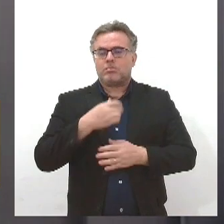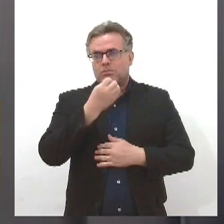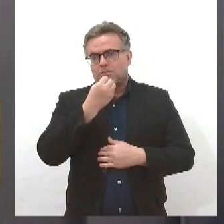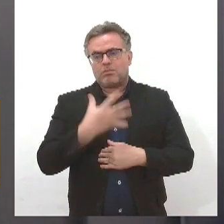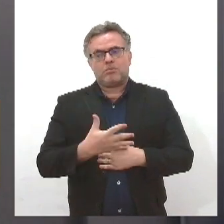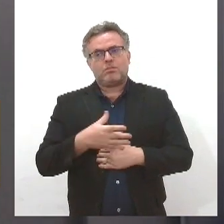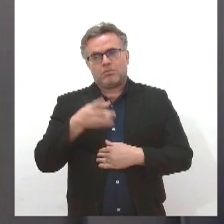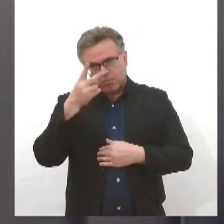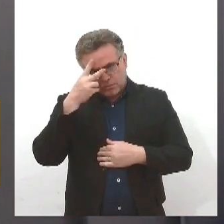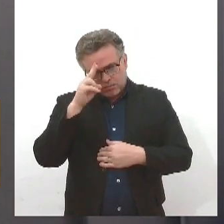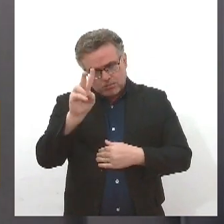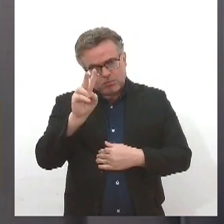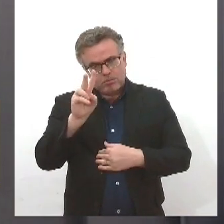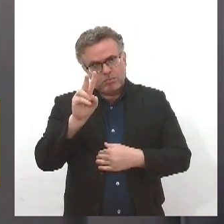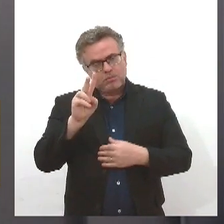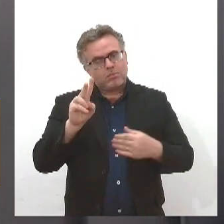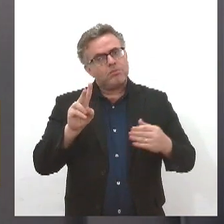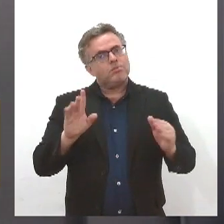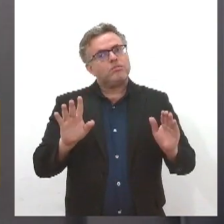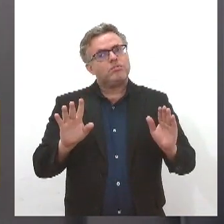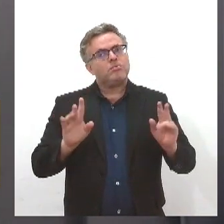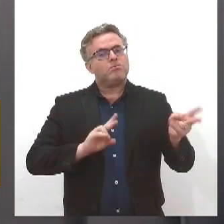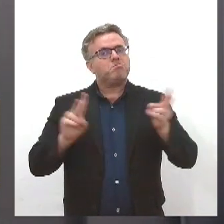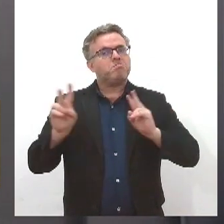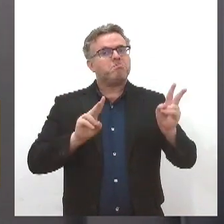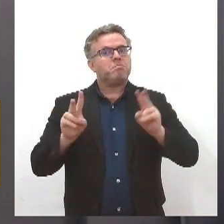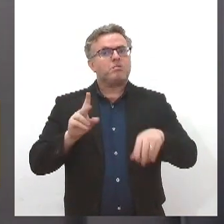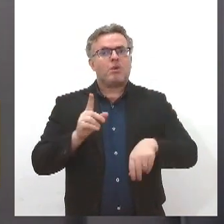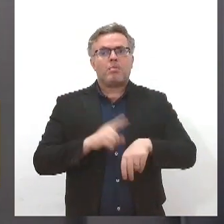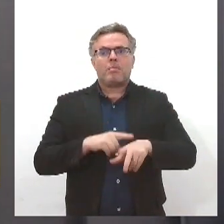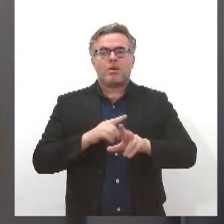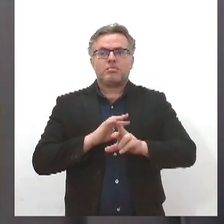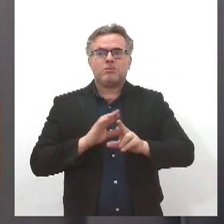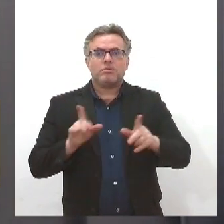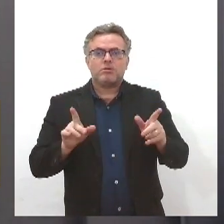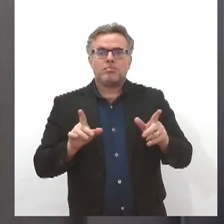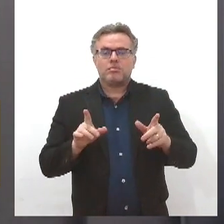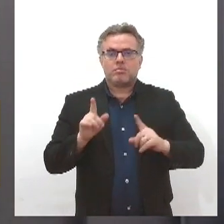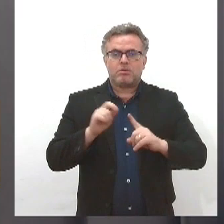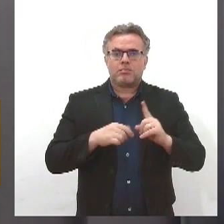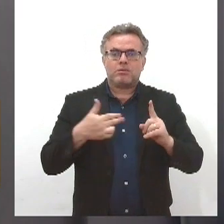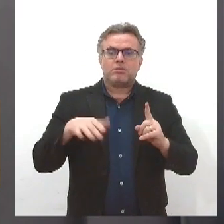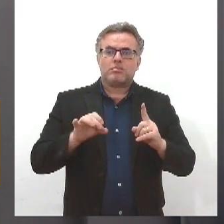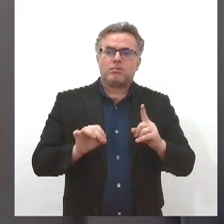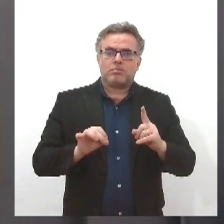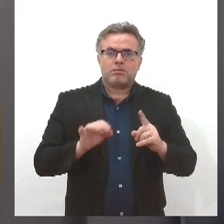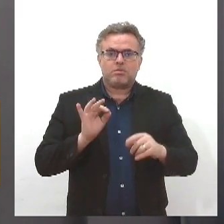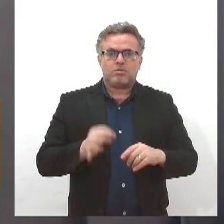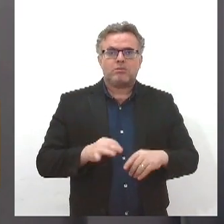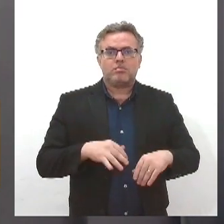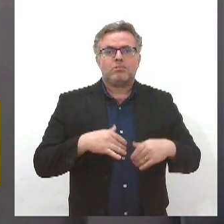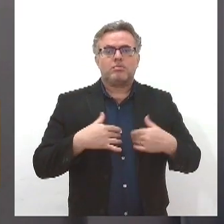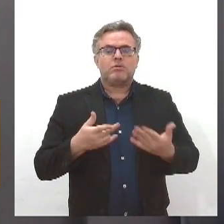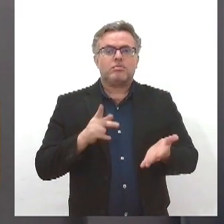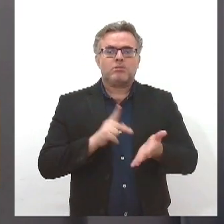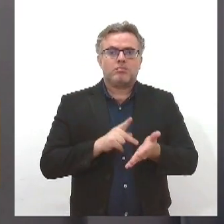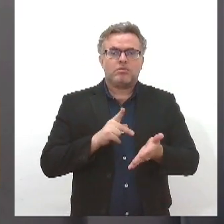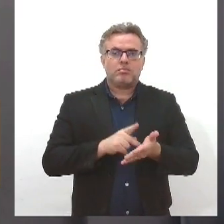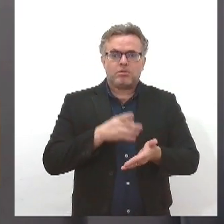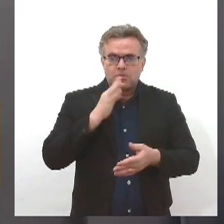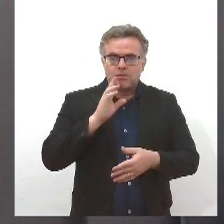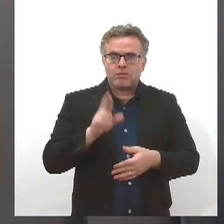folia, uma folia fora de época, acontecendo em março. É verdade. Na